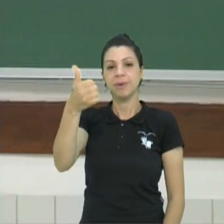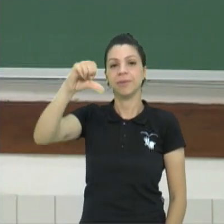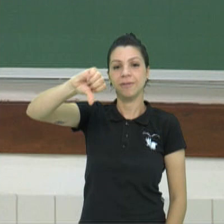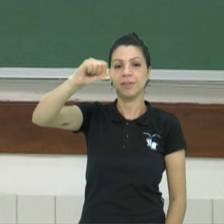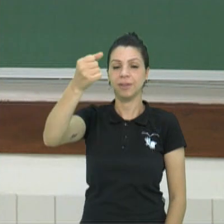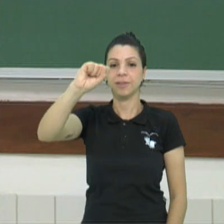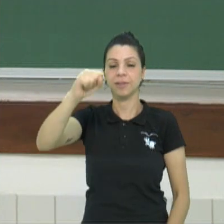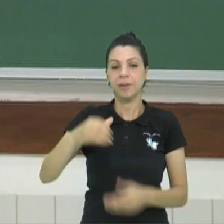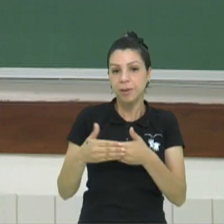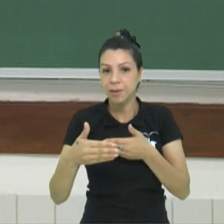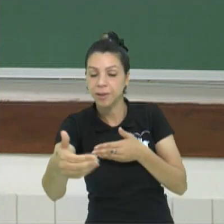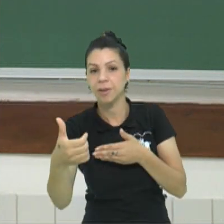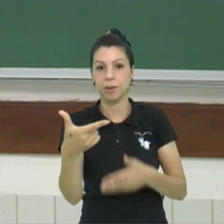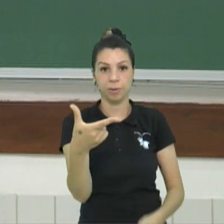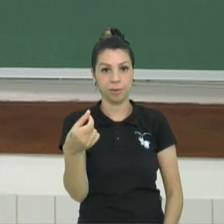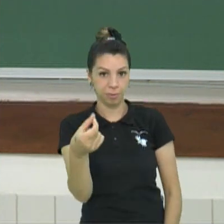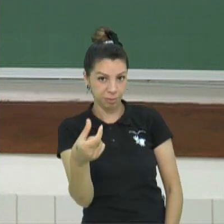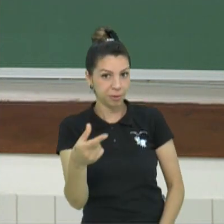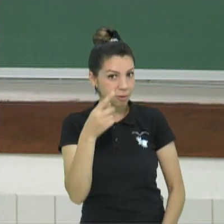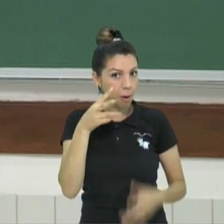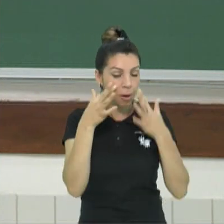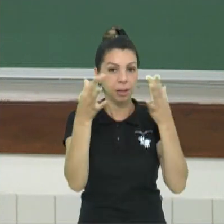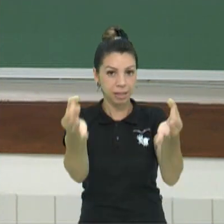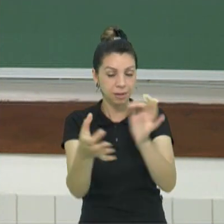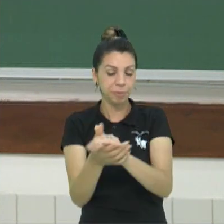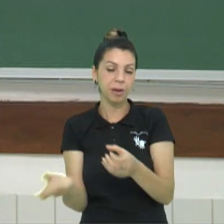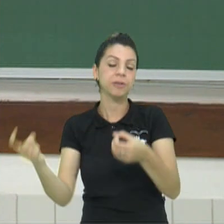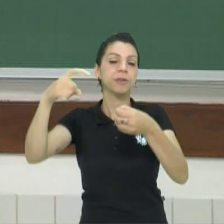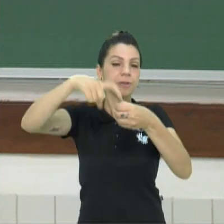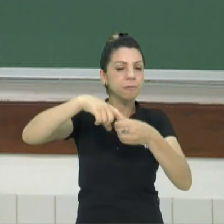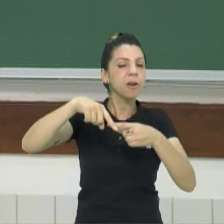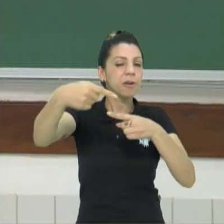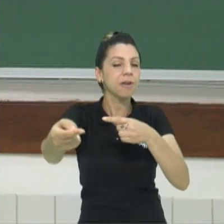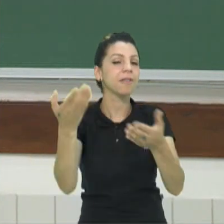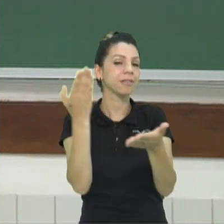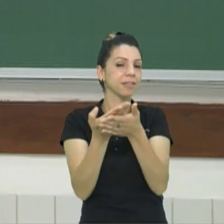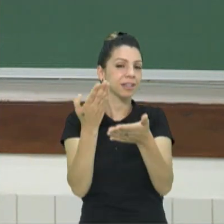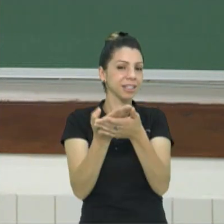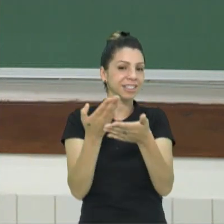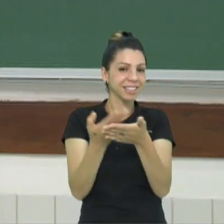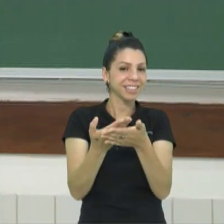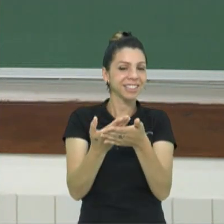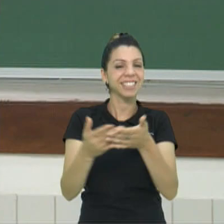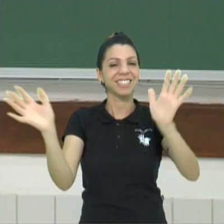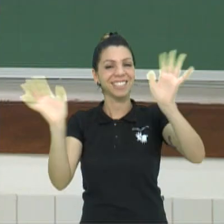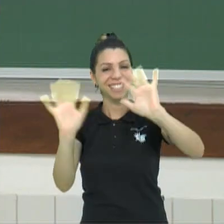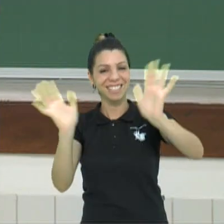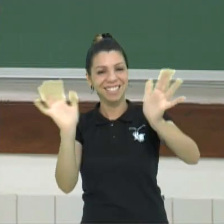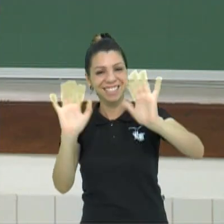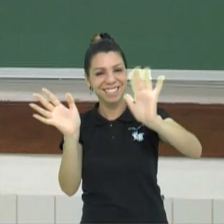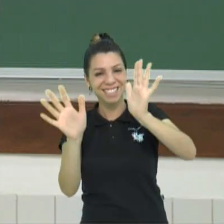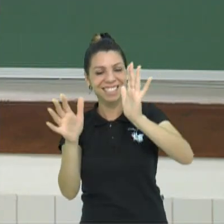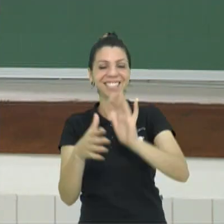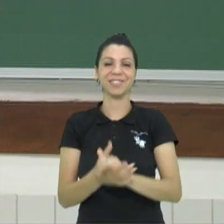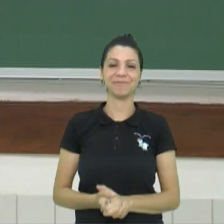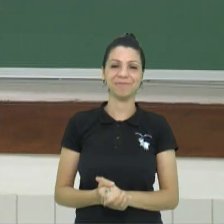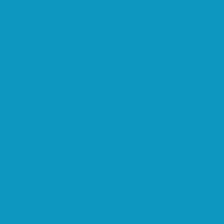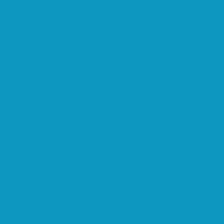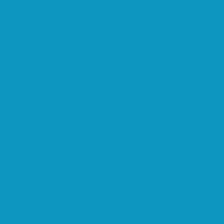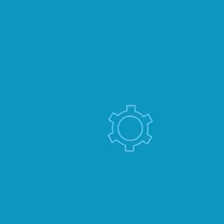nas eleições de 2020. Legal? A gente volta a conversar na nossa próxima aula, então. Tchau, povo!